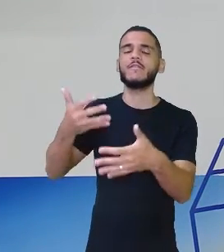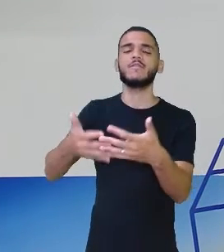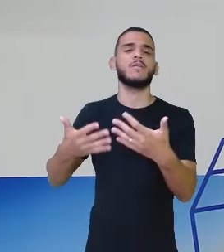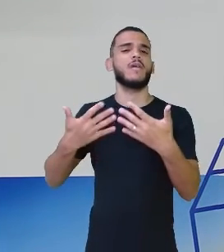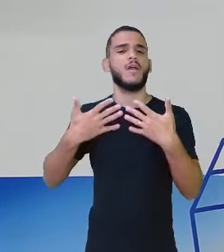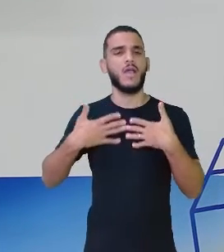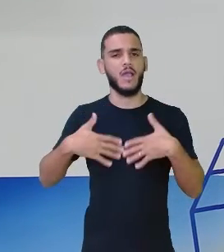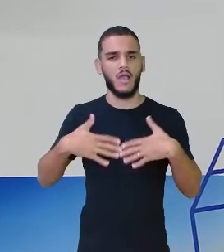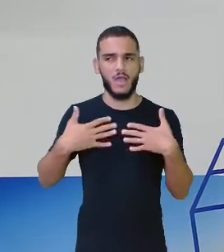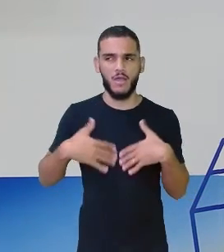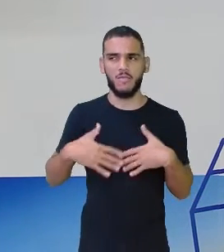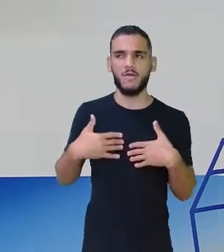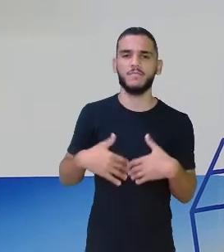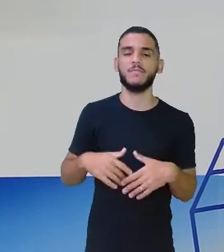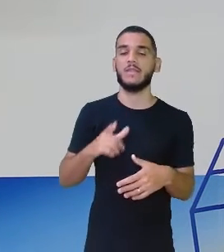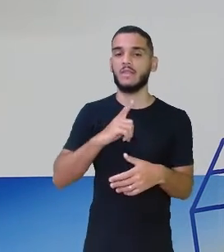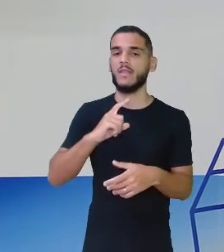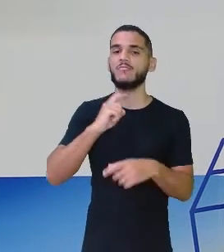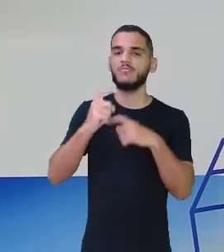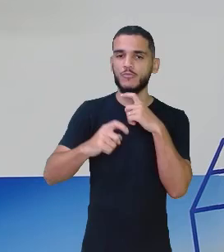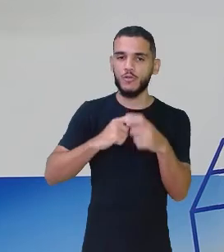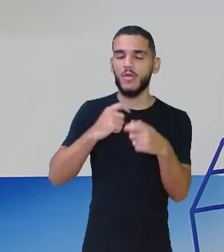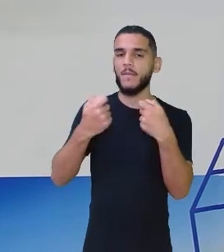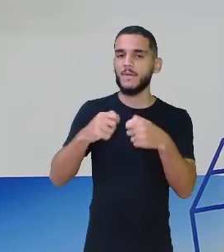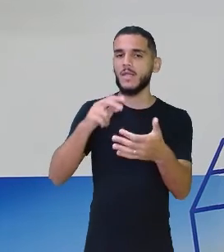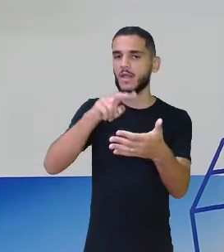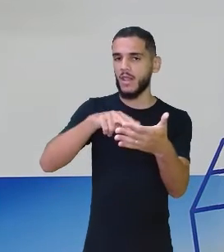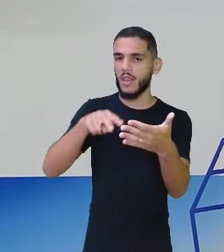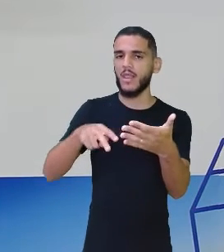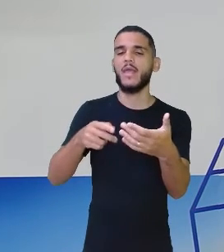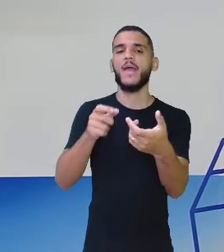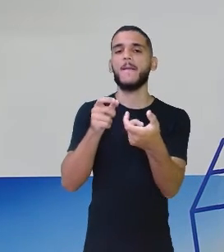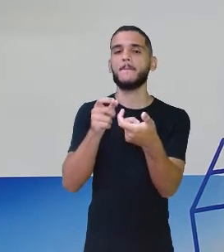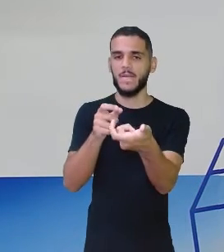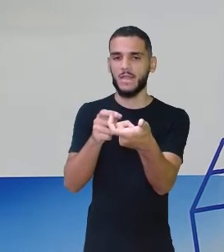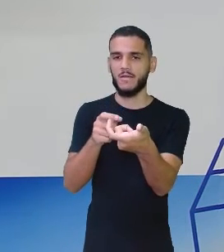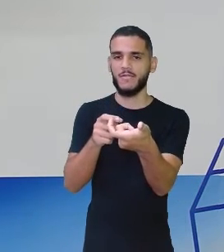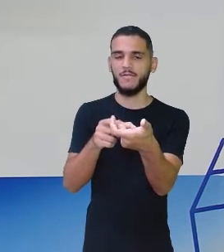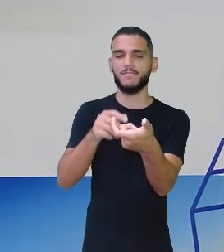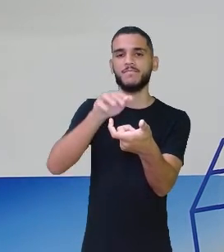não. Teve dúvida? Lê a palavra.